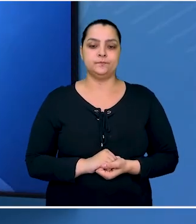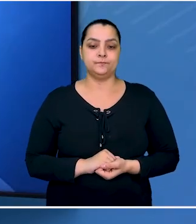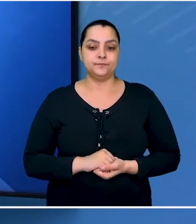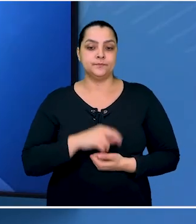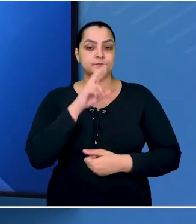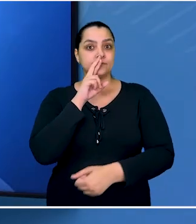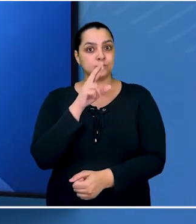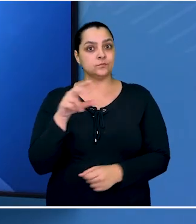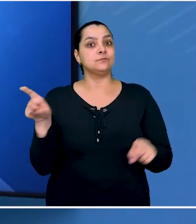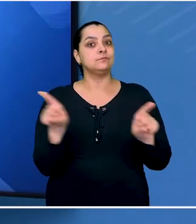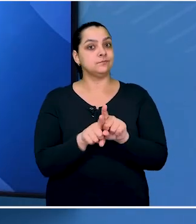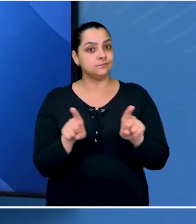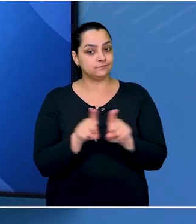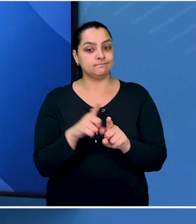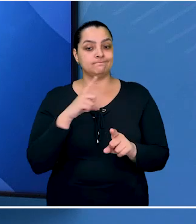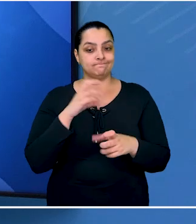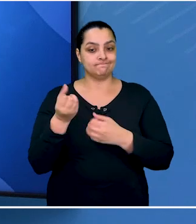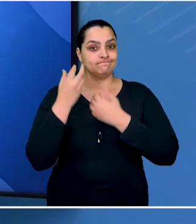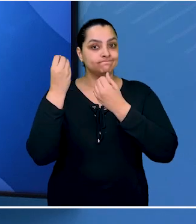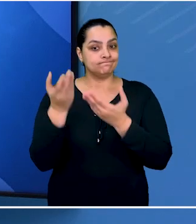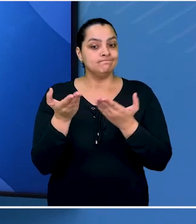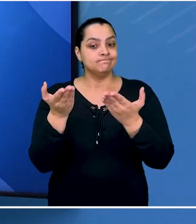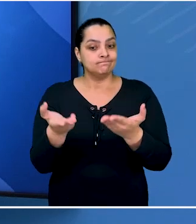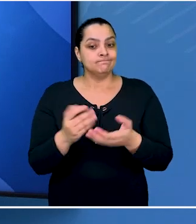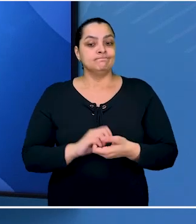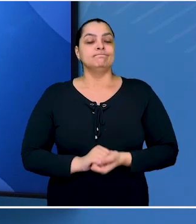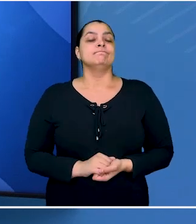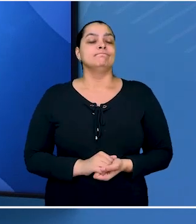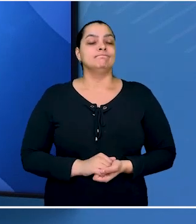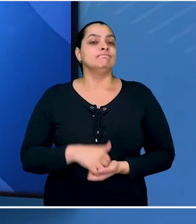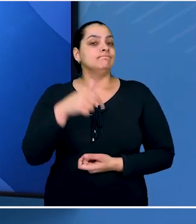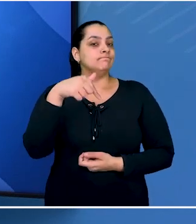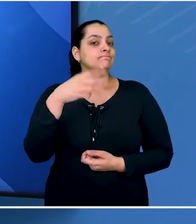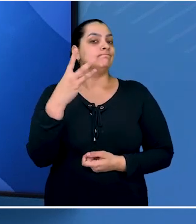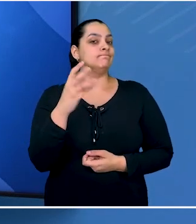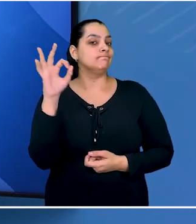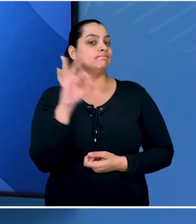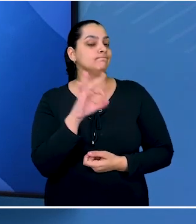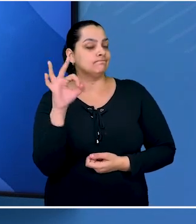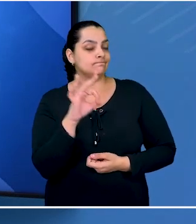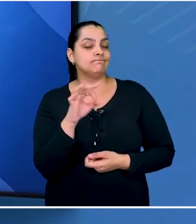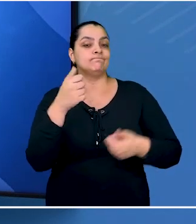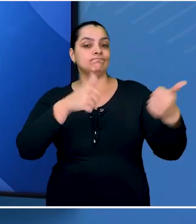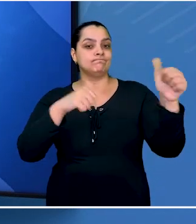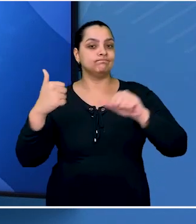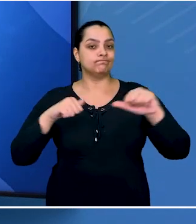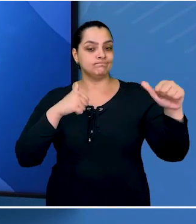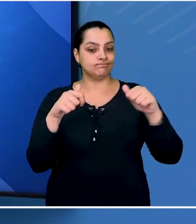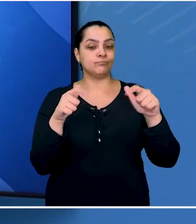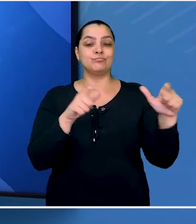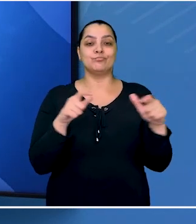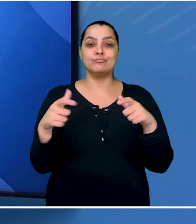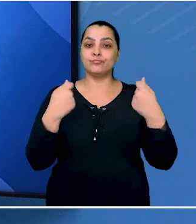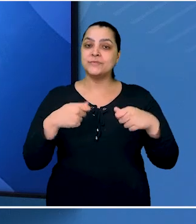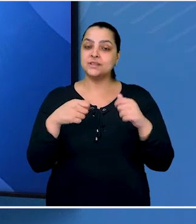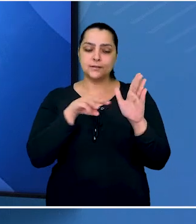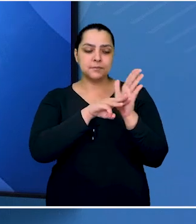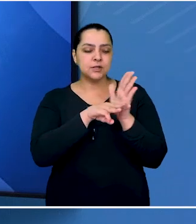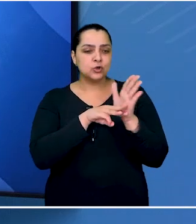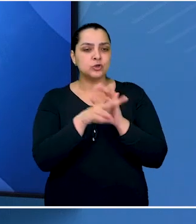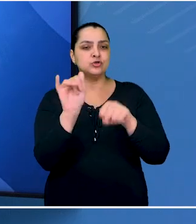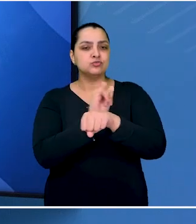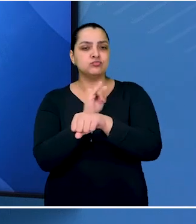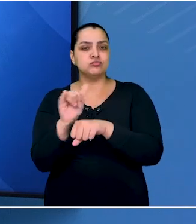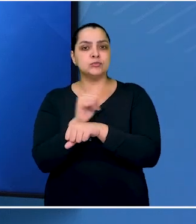conforme os resultados, Luana, nós temos mais dados aqui no nosso telão, 73% avaliam que a instituição deve adotar